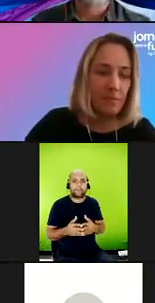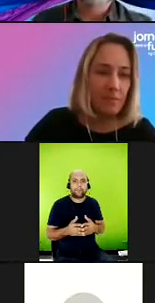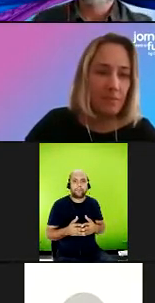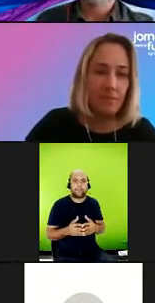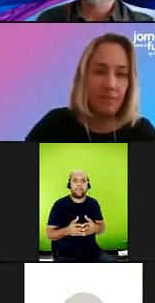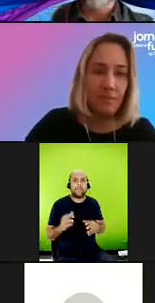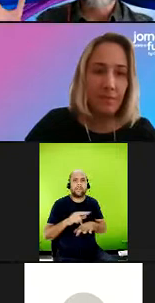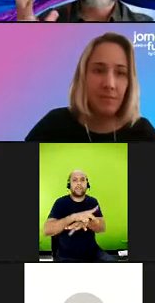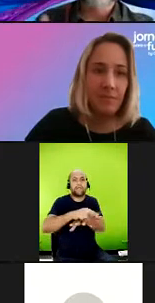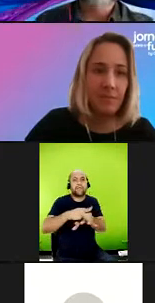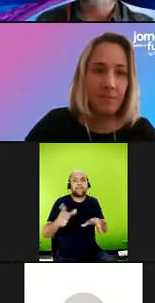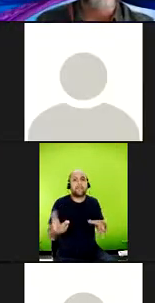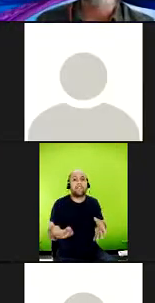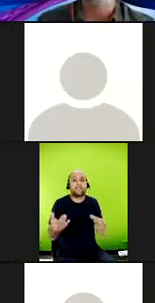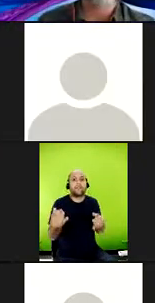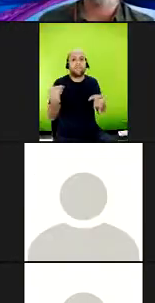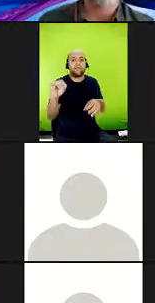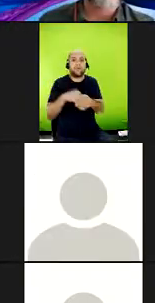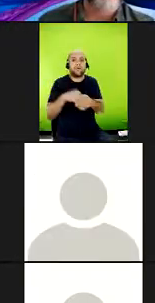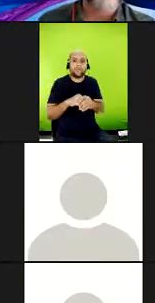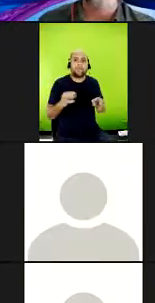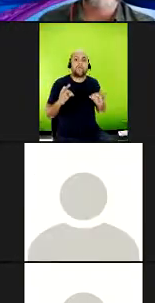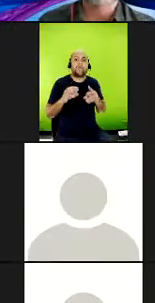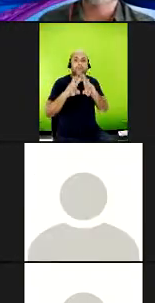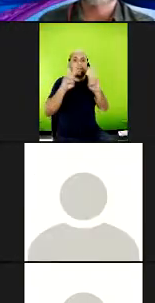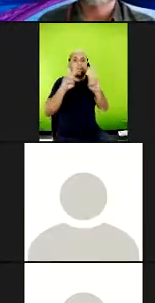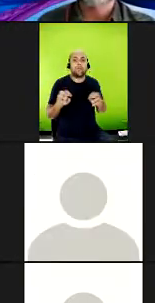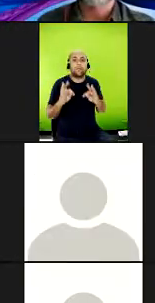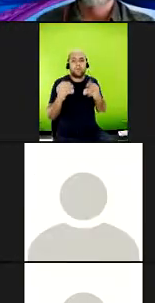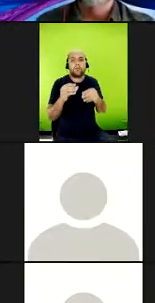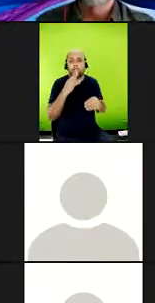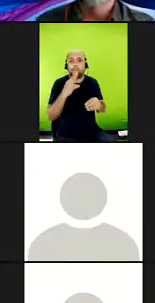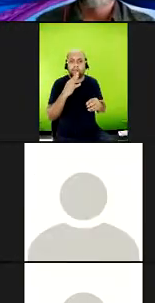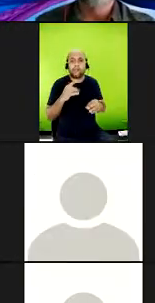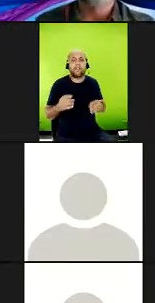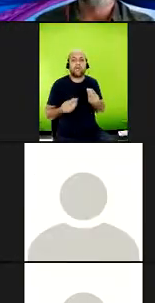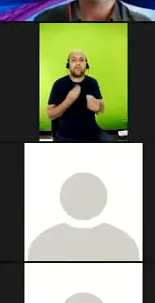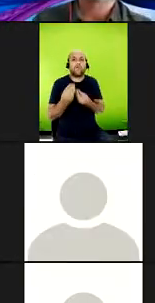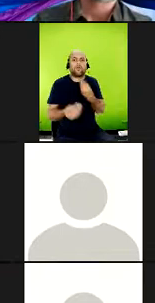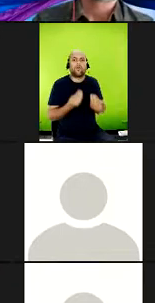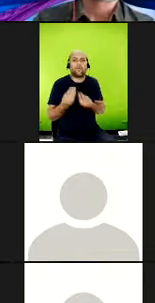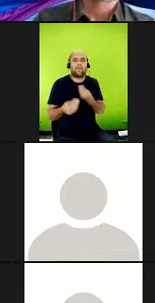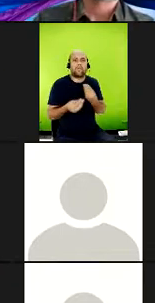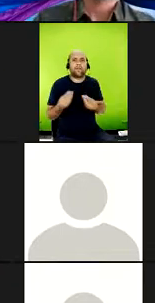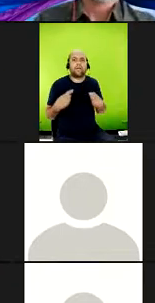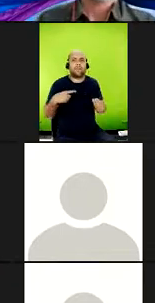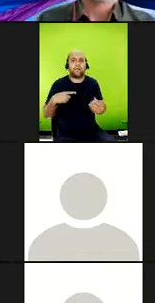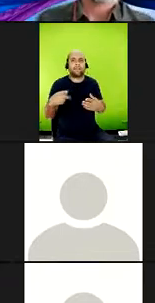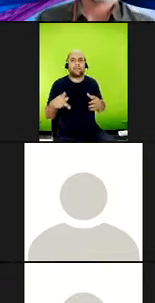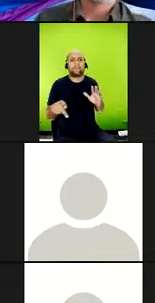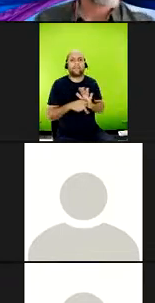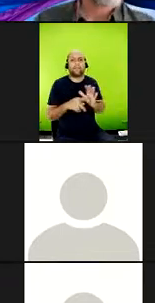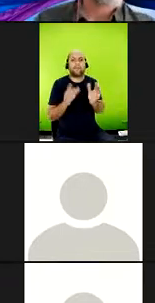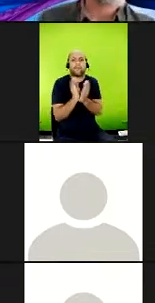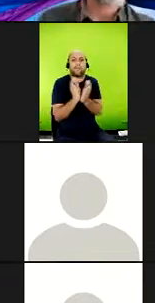diversidade e inclusão que é o termo todo mundo conhece como é que a gente parte para essa jornada de inclusão é a